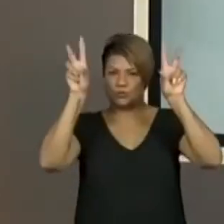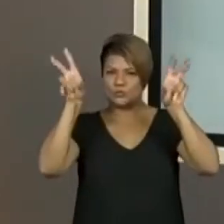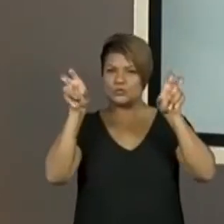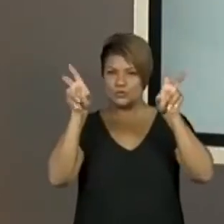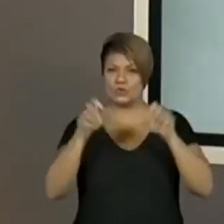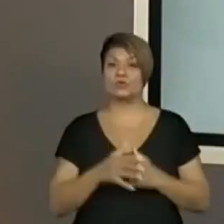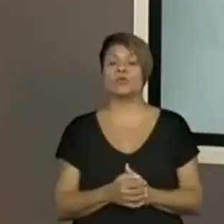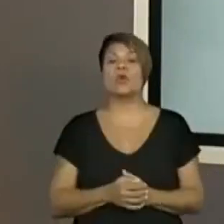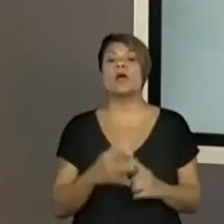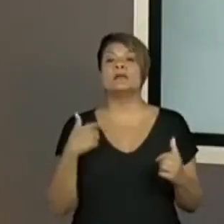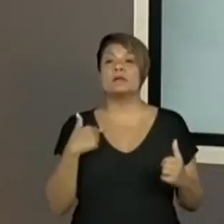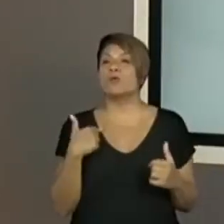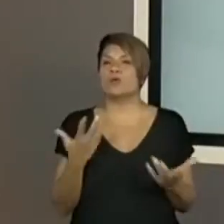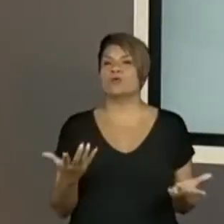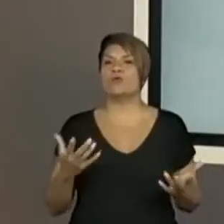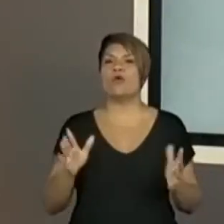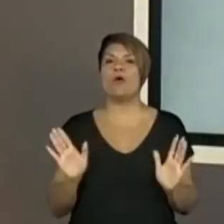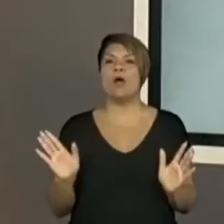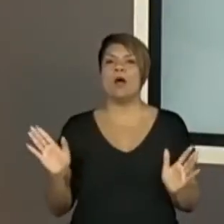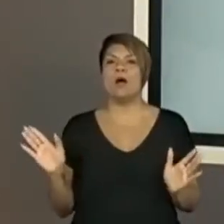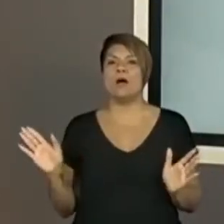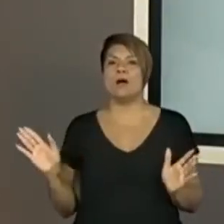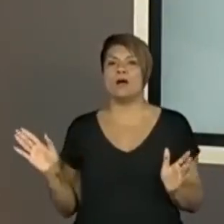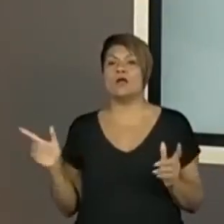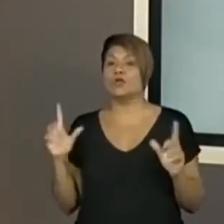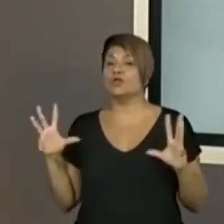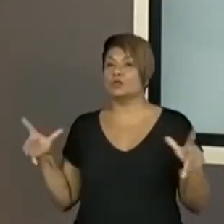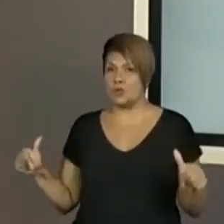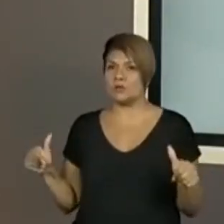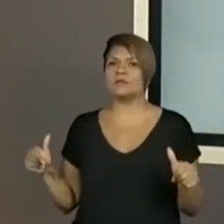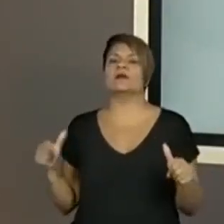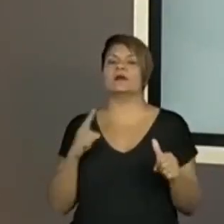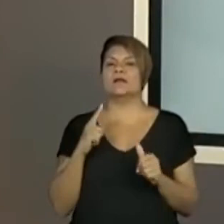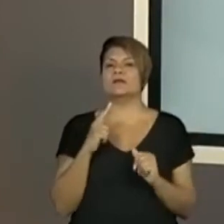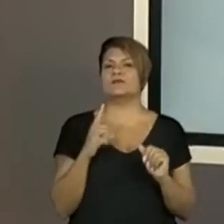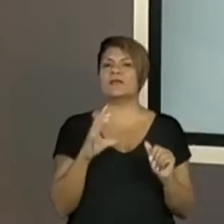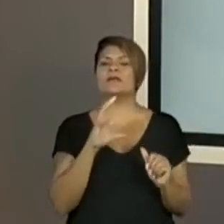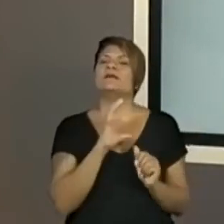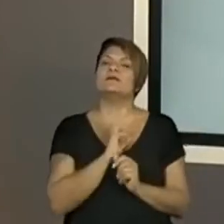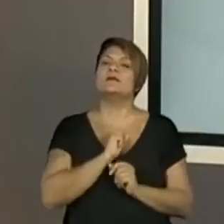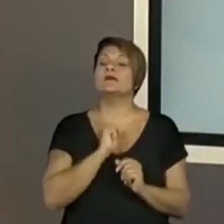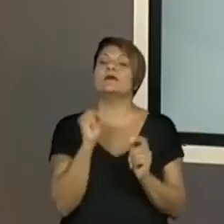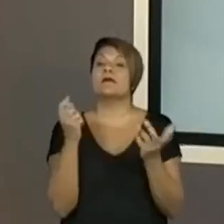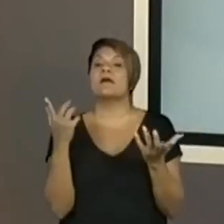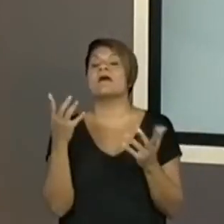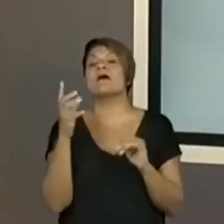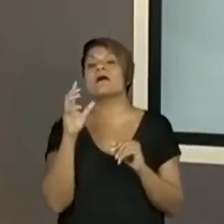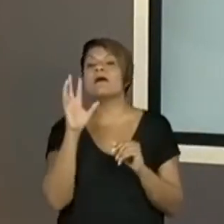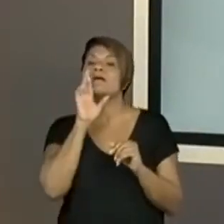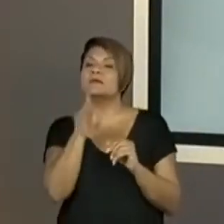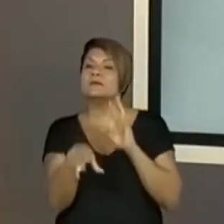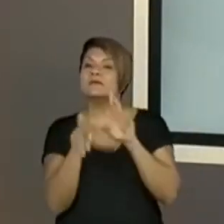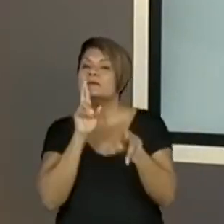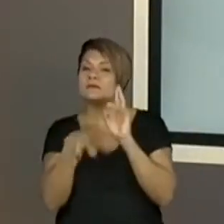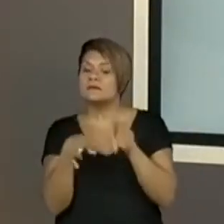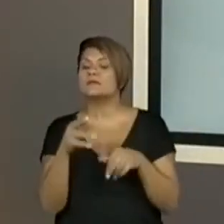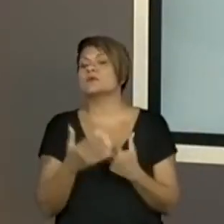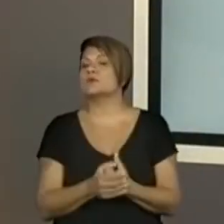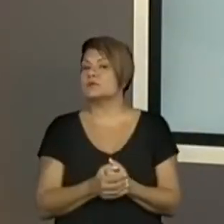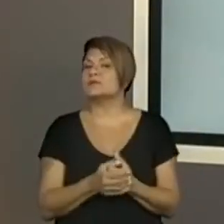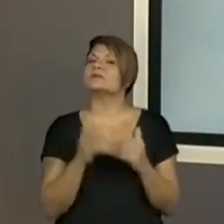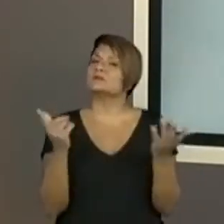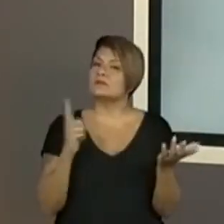eu não vou dar todas as respostas, eu vou fazer muitas perguntas, porque eu quero que você acompanhe a aula trazendo as respostas. Alguns vão vir